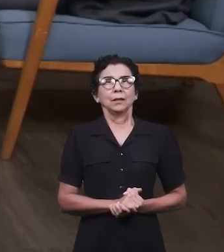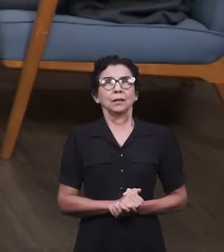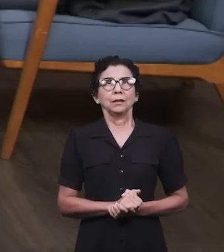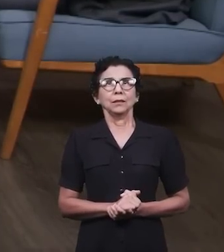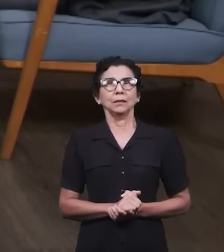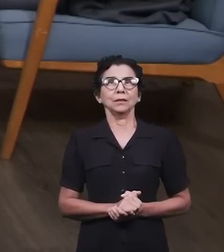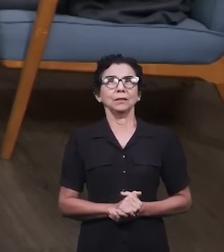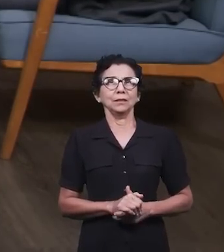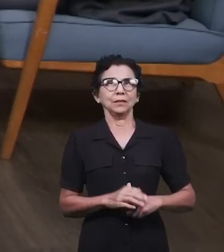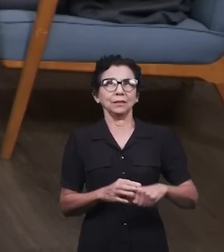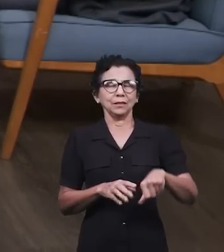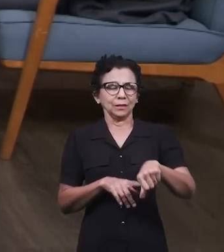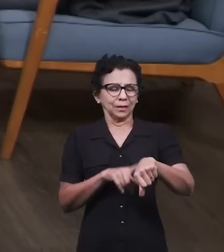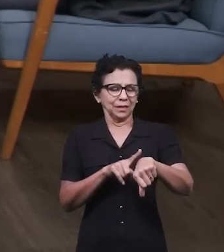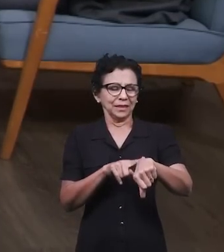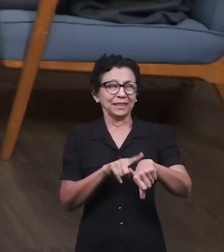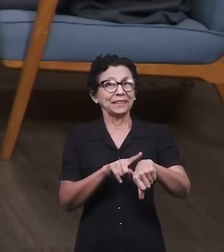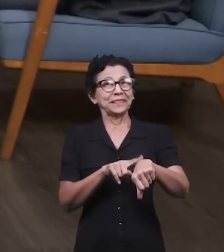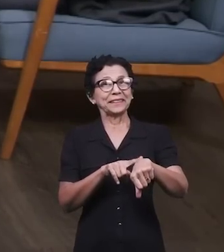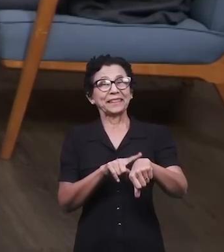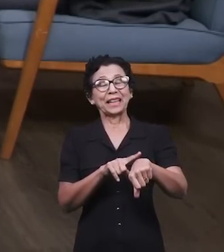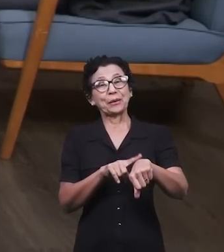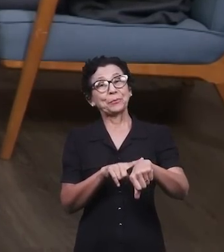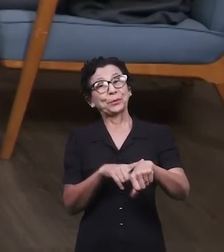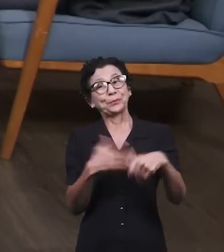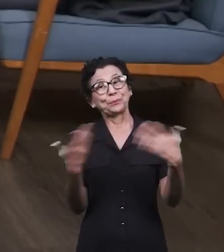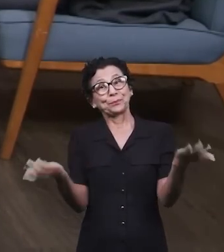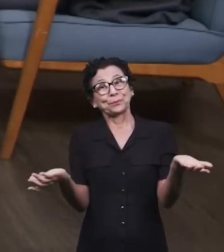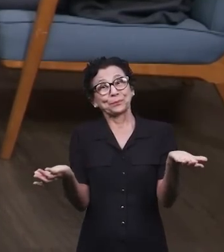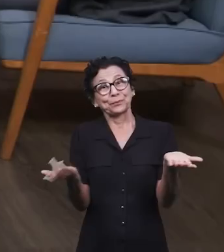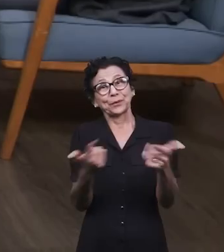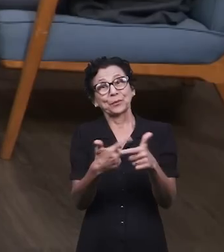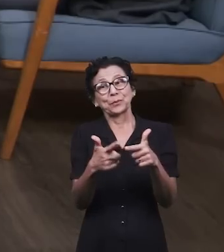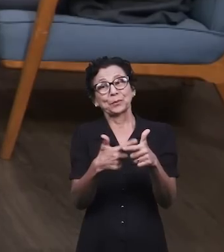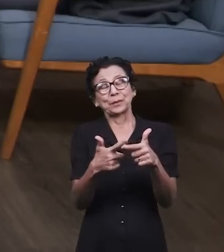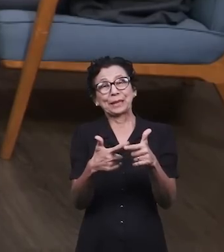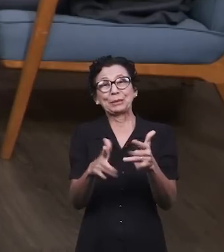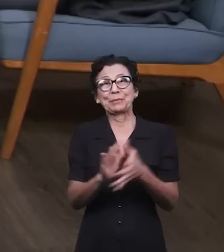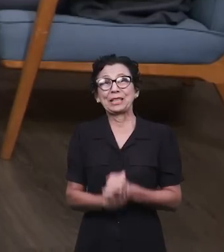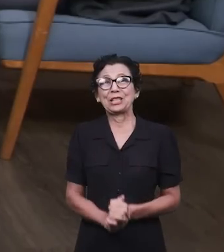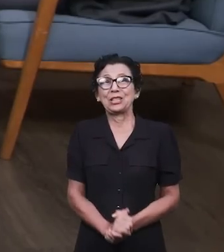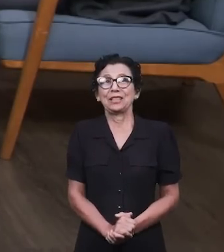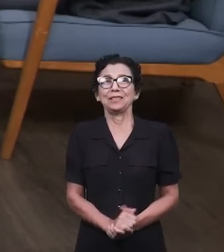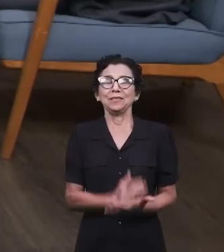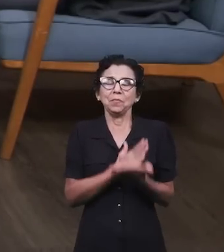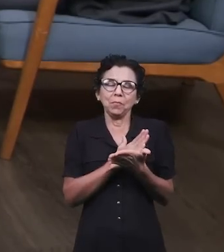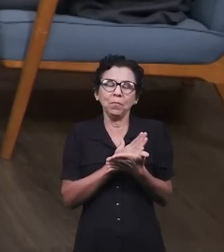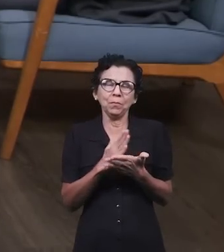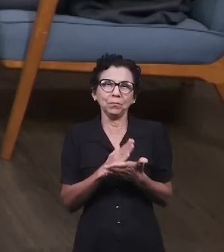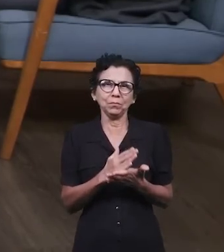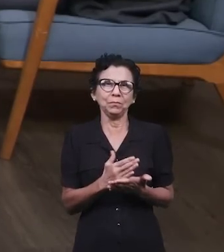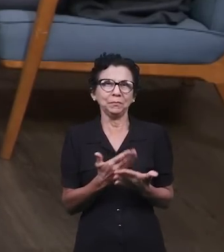problema nesse programa que chama-se tempo. Esse é o maior problema, porque a gente está ainda na primeira